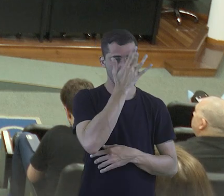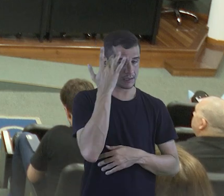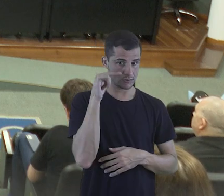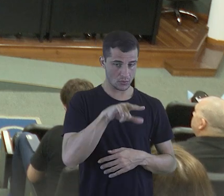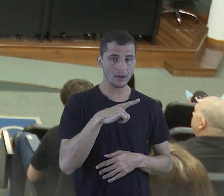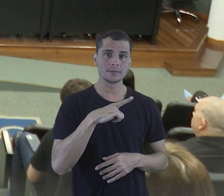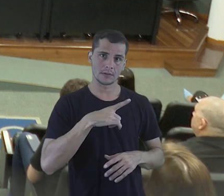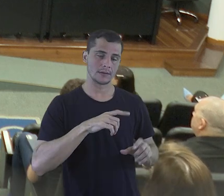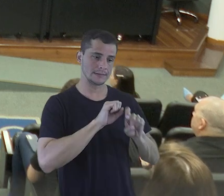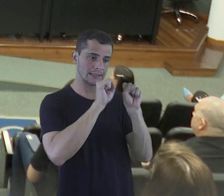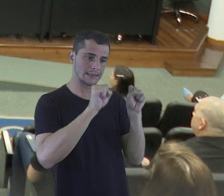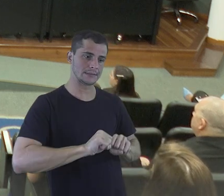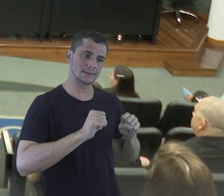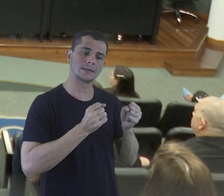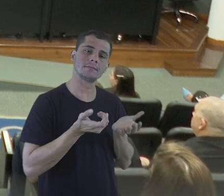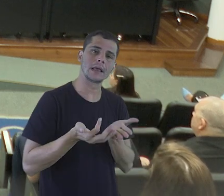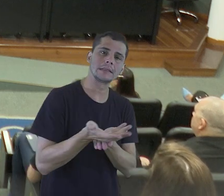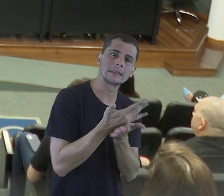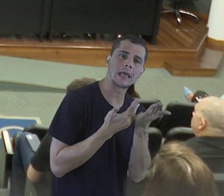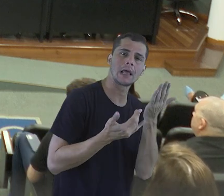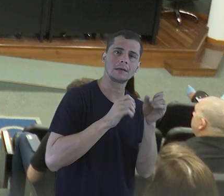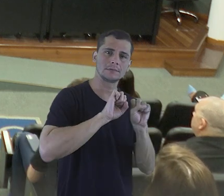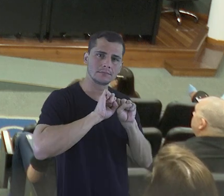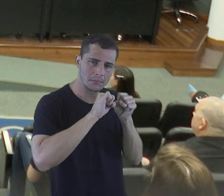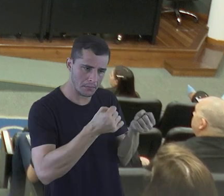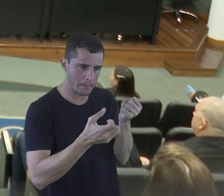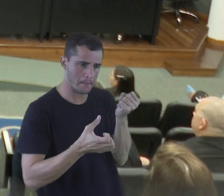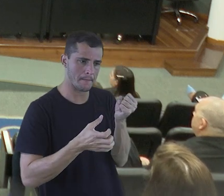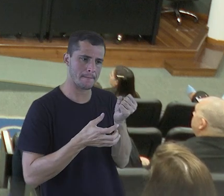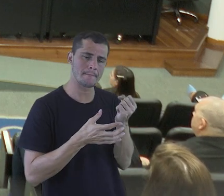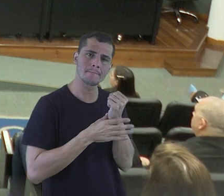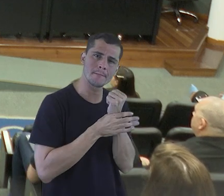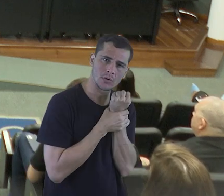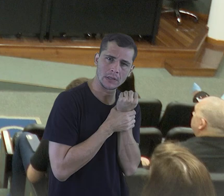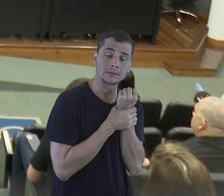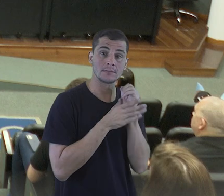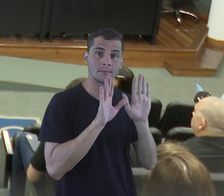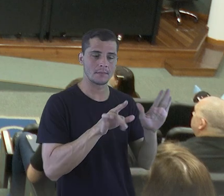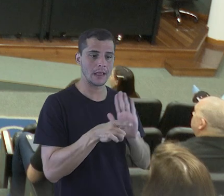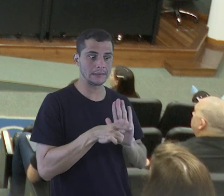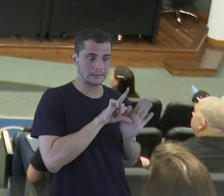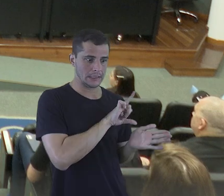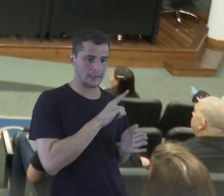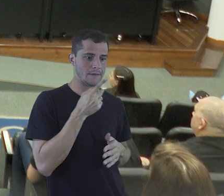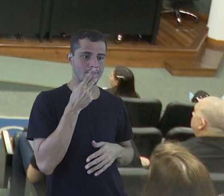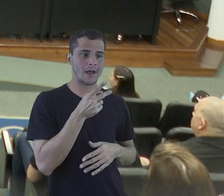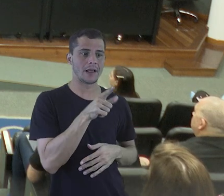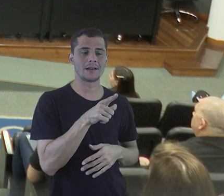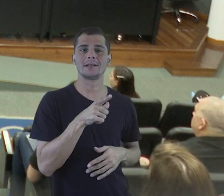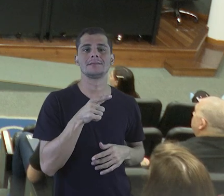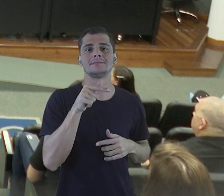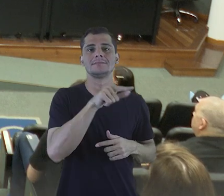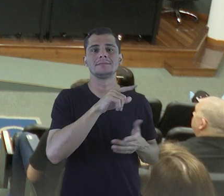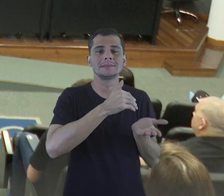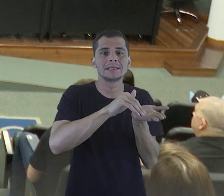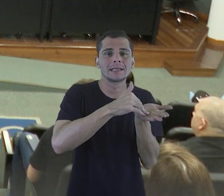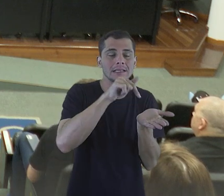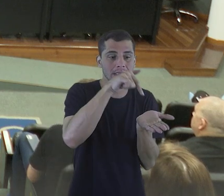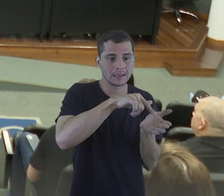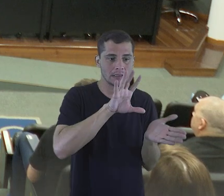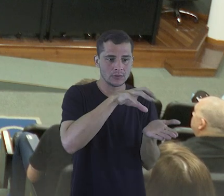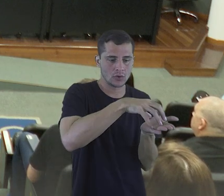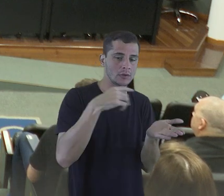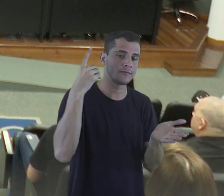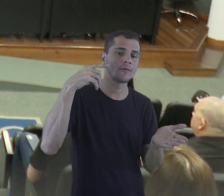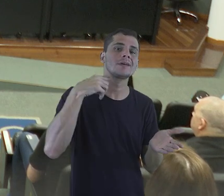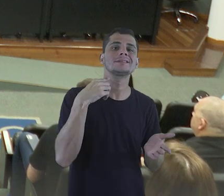proteção de dados a gente tem todo o processo mas antes a gente gostava de dizer que o nosso escritório não tinha gaveta por quê? porque eu